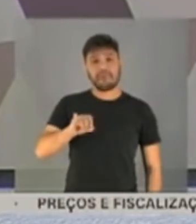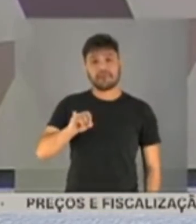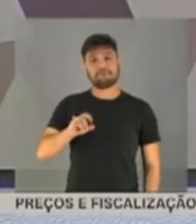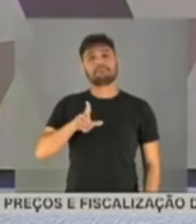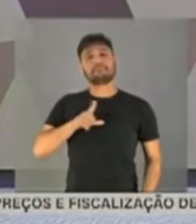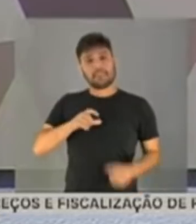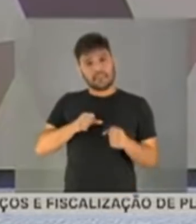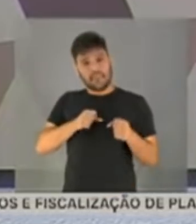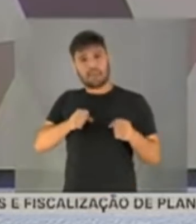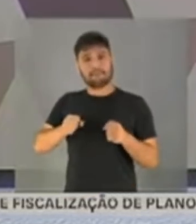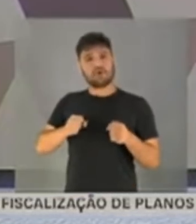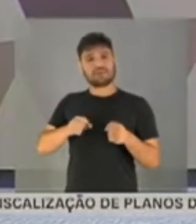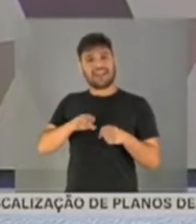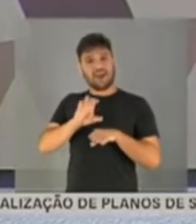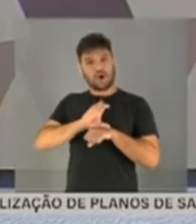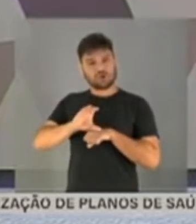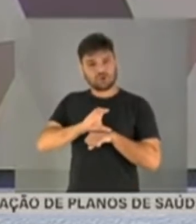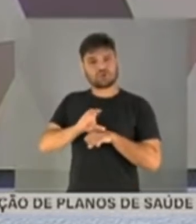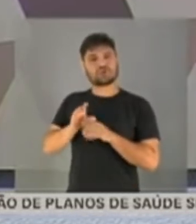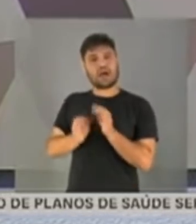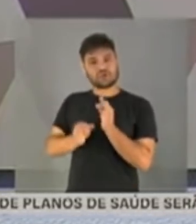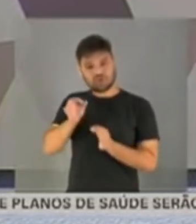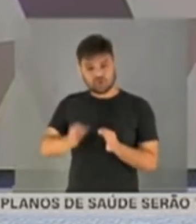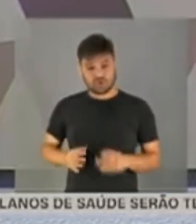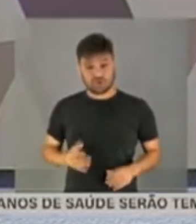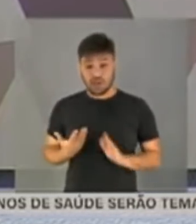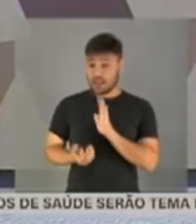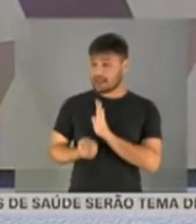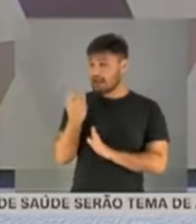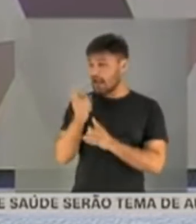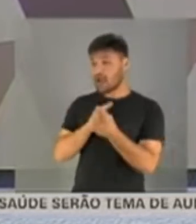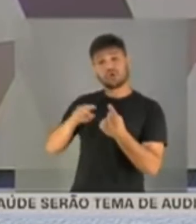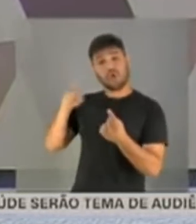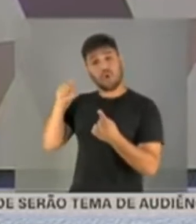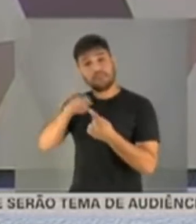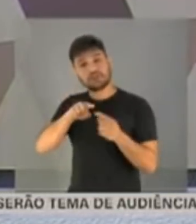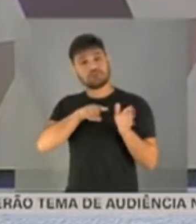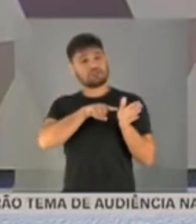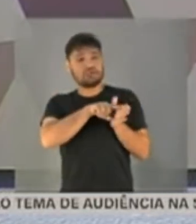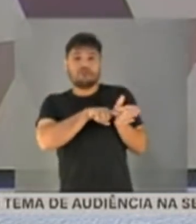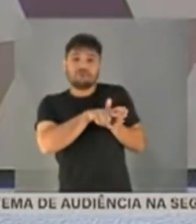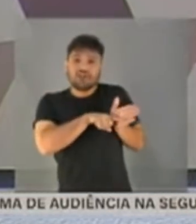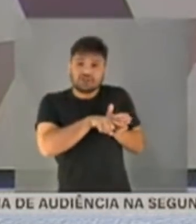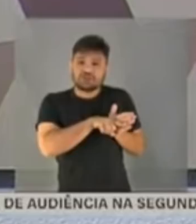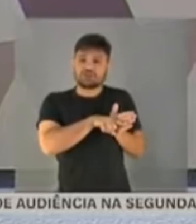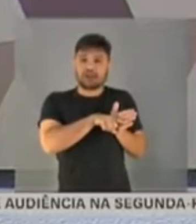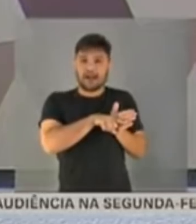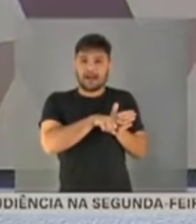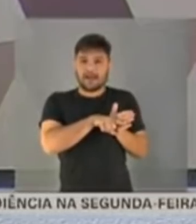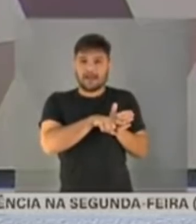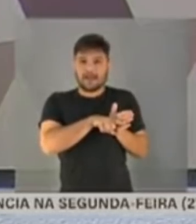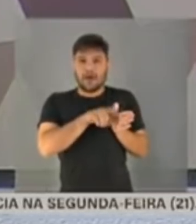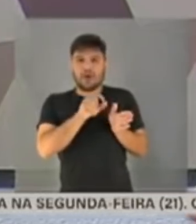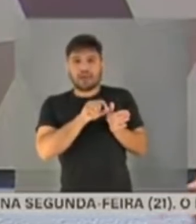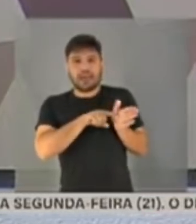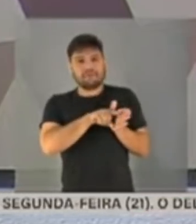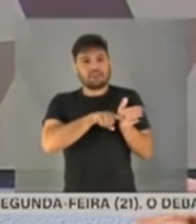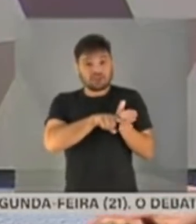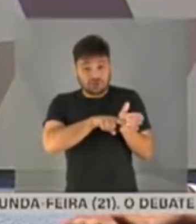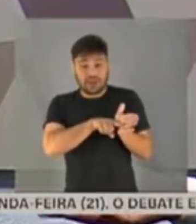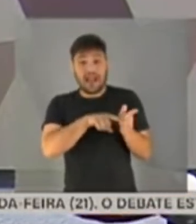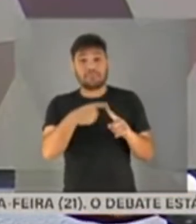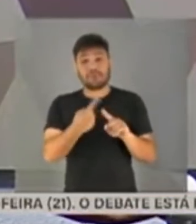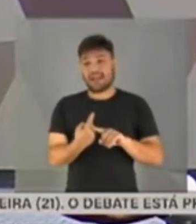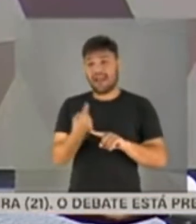poderes constitucionais, judiciais, criada para investigar uma coisa cujos órgãos convencionais não